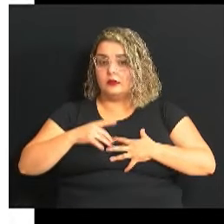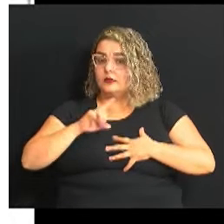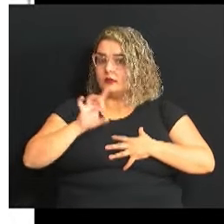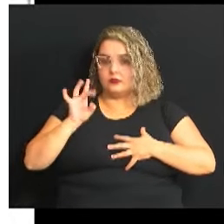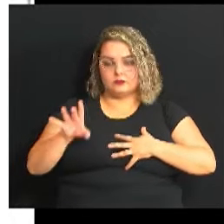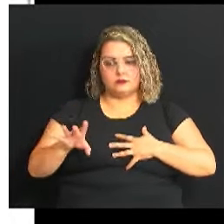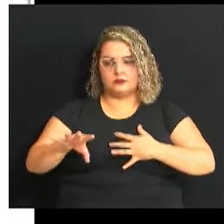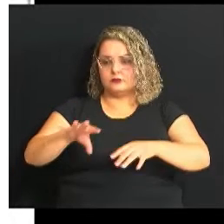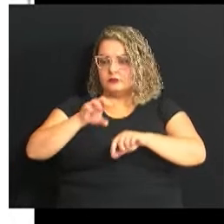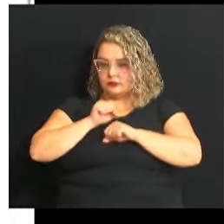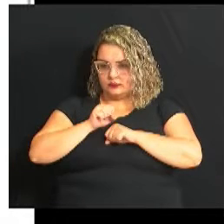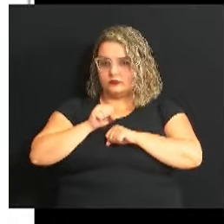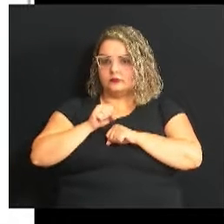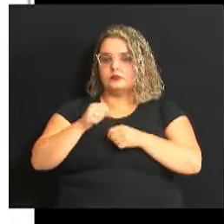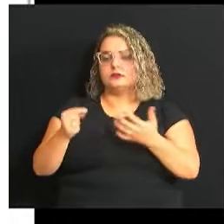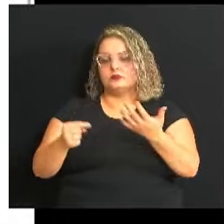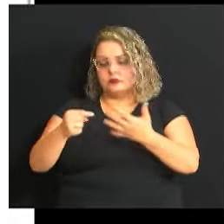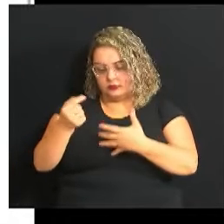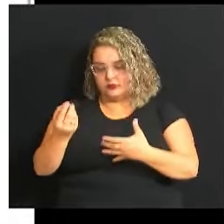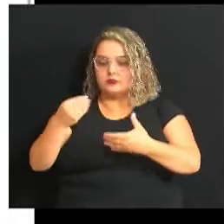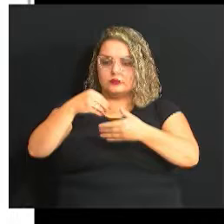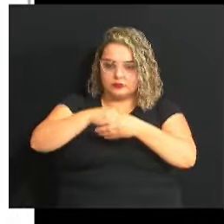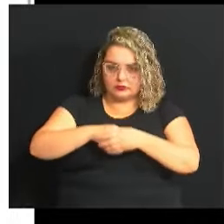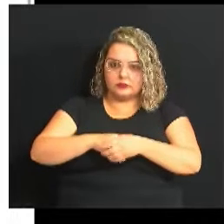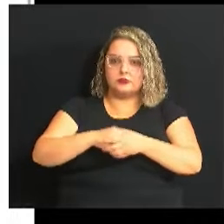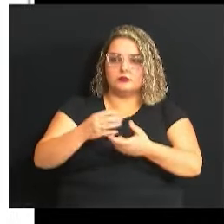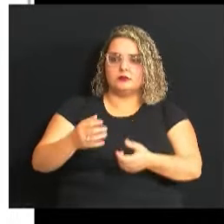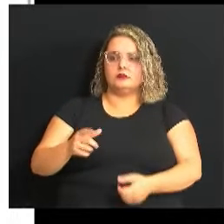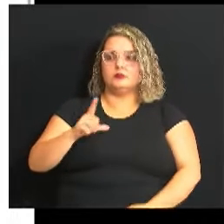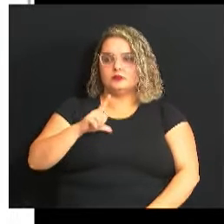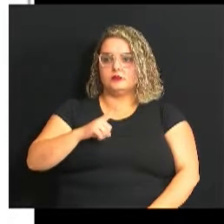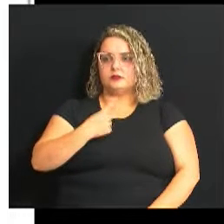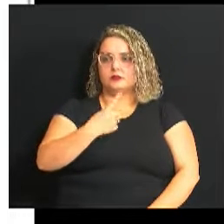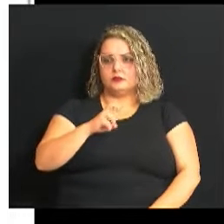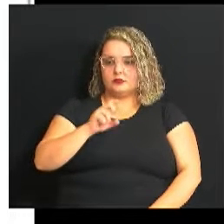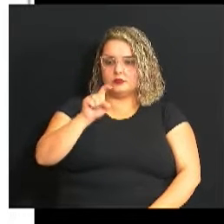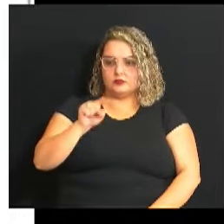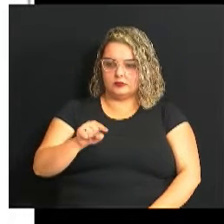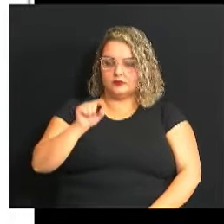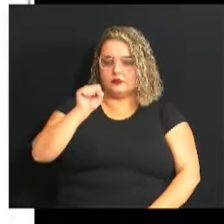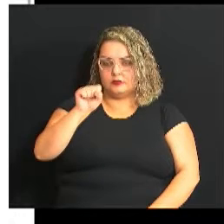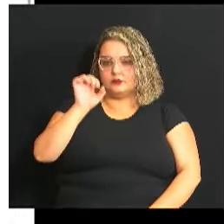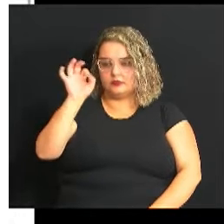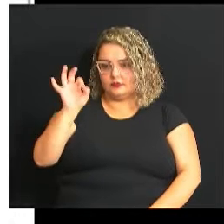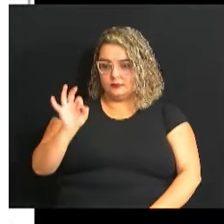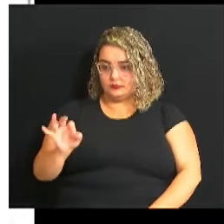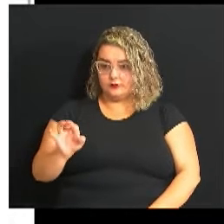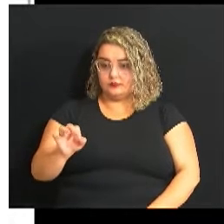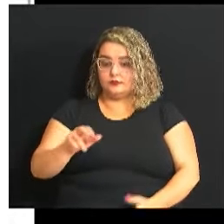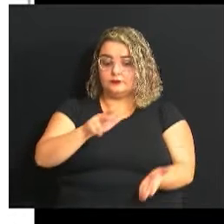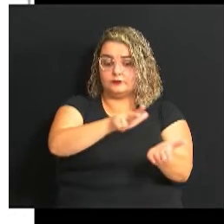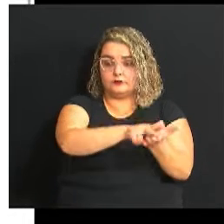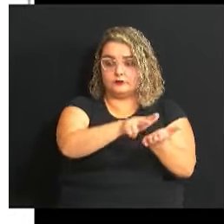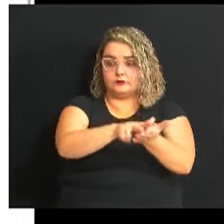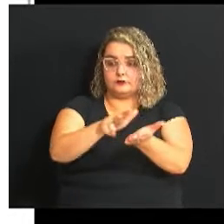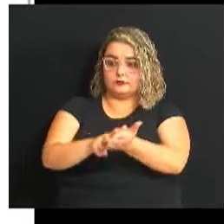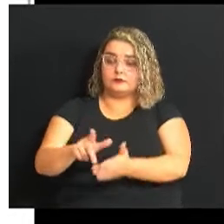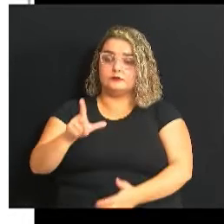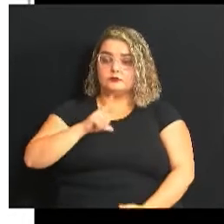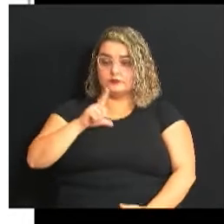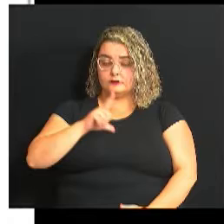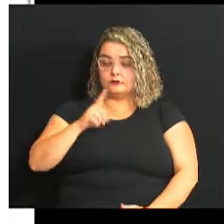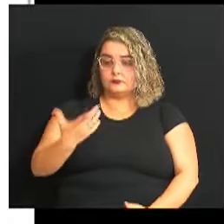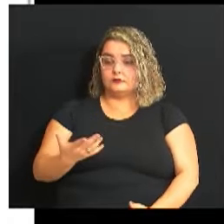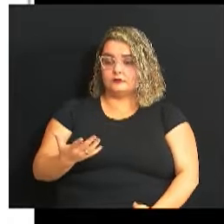Dentro da Covid, desse número que tem aqueles 15,8%. Quanto às internações, nós temos, até